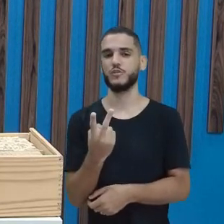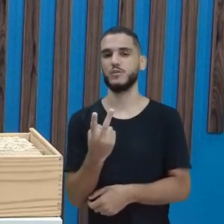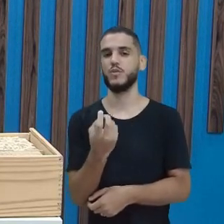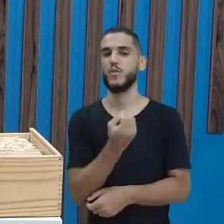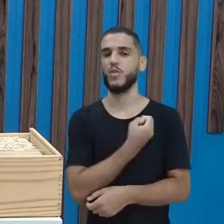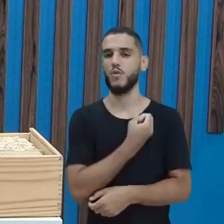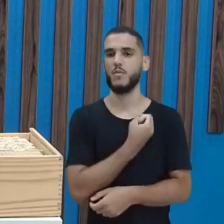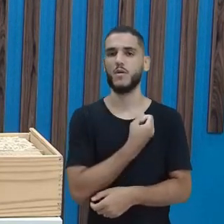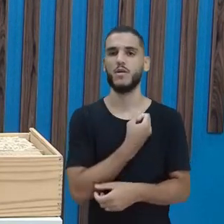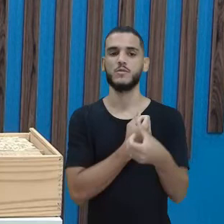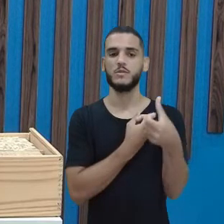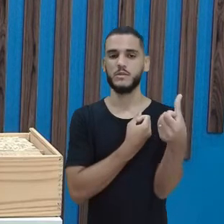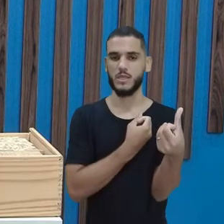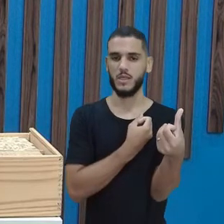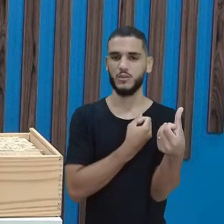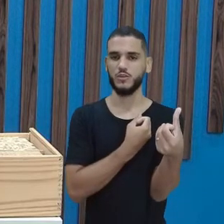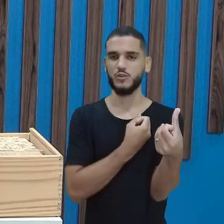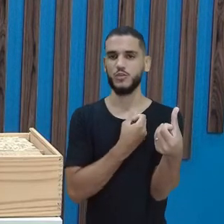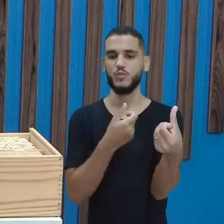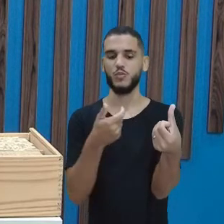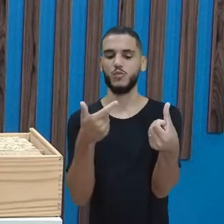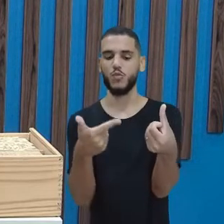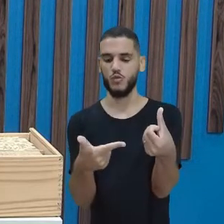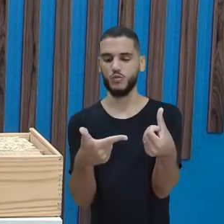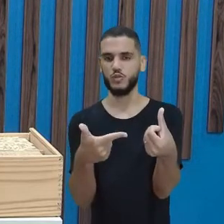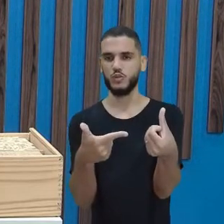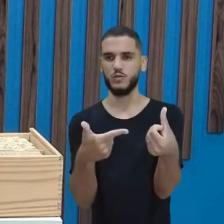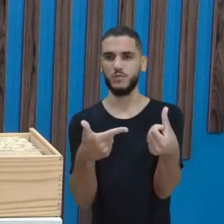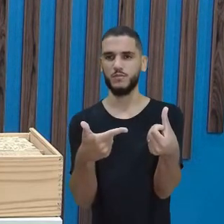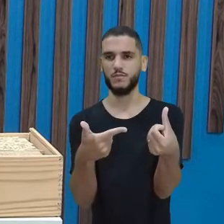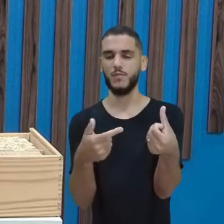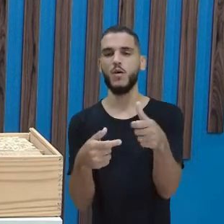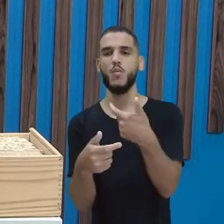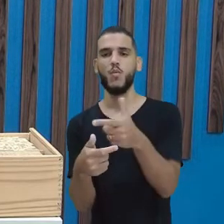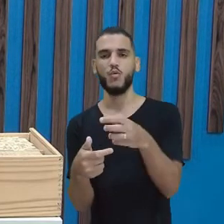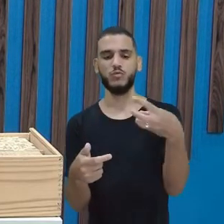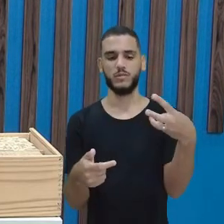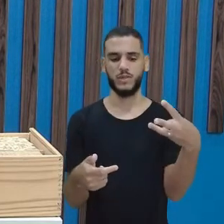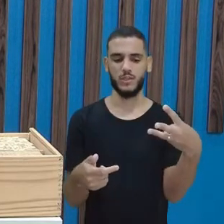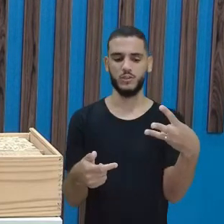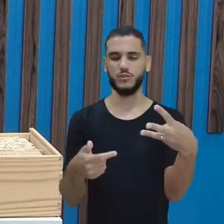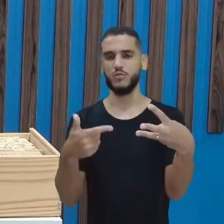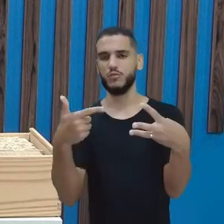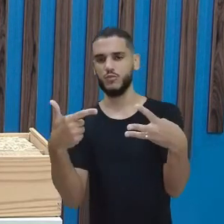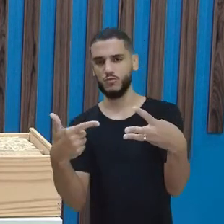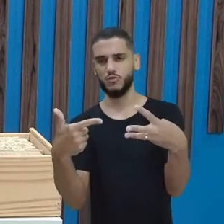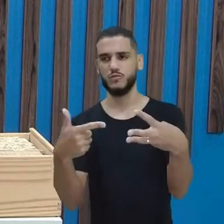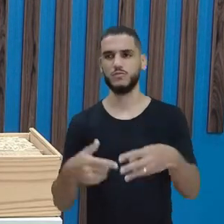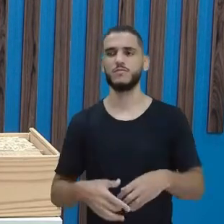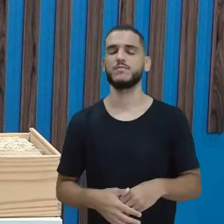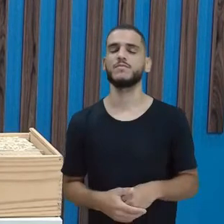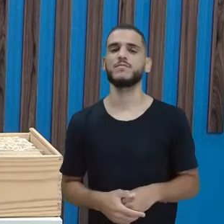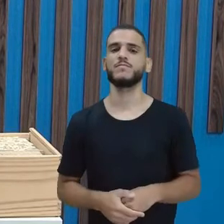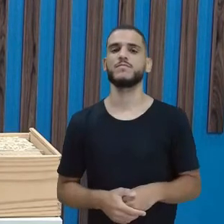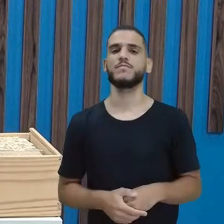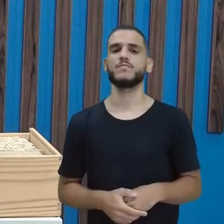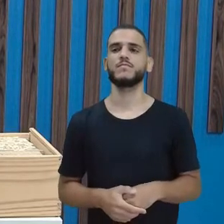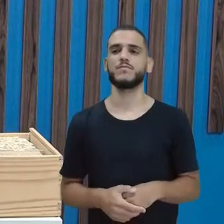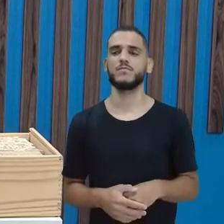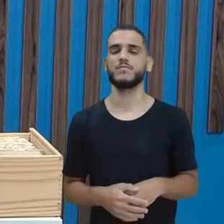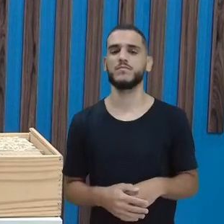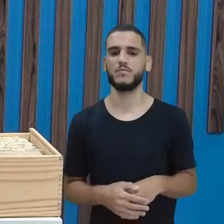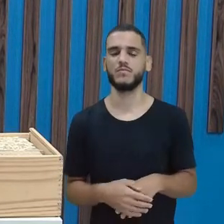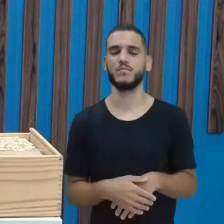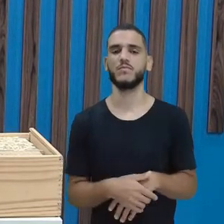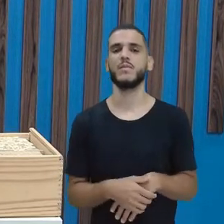O algarismo 6, o algarismo 2, o algarismo 3 e o algarismo 2, tá certo? Então, lembrando